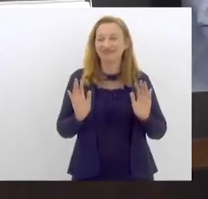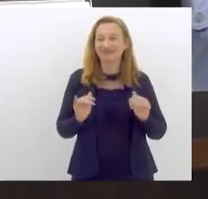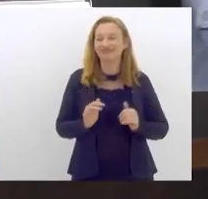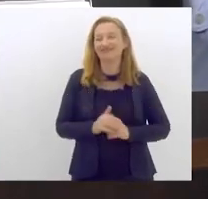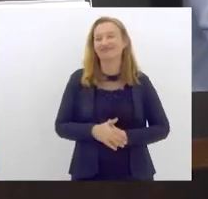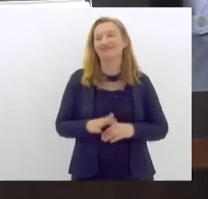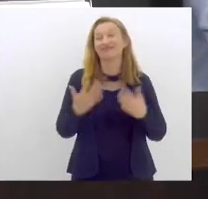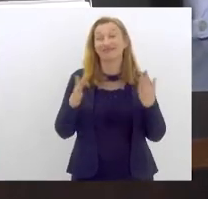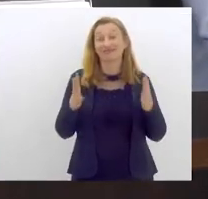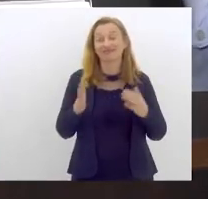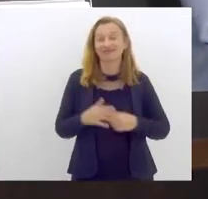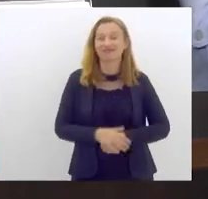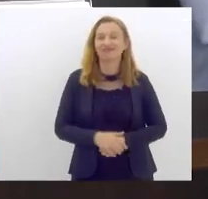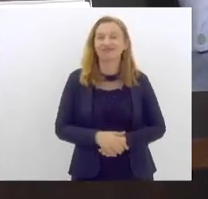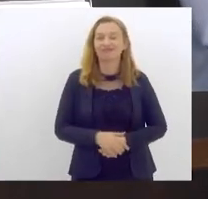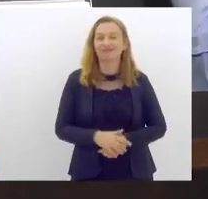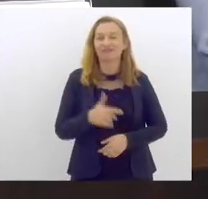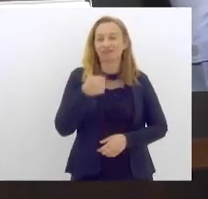foram